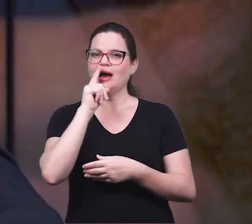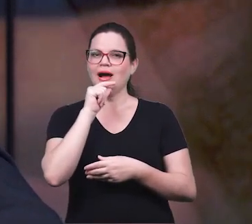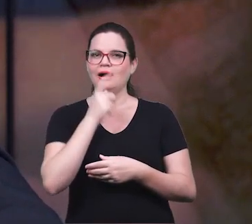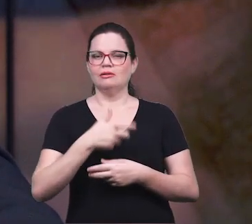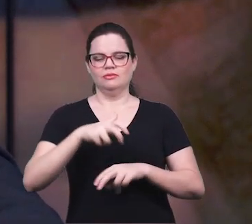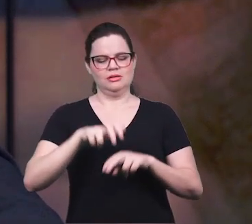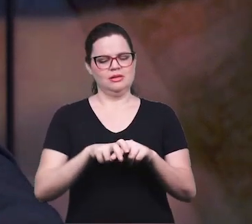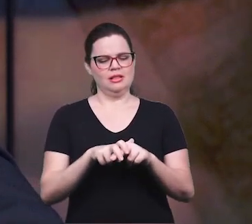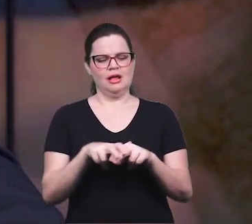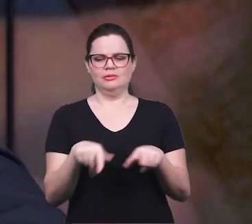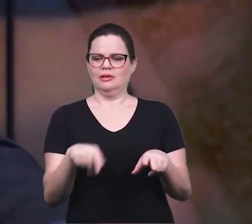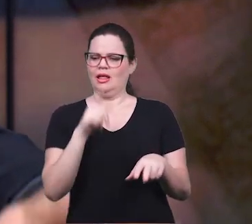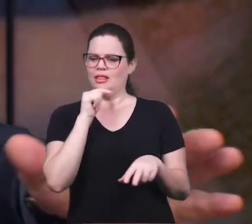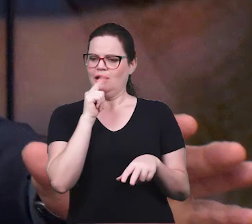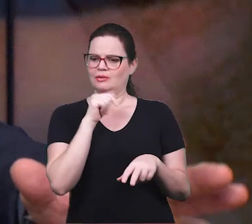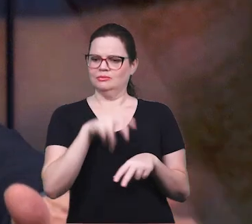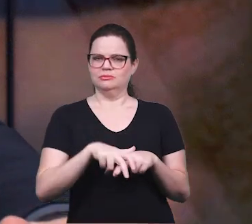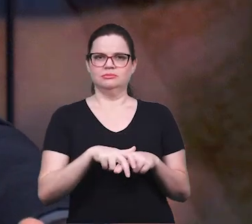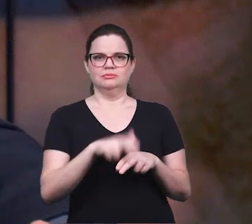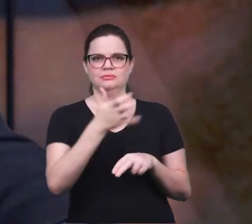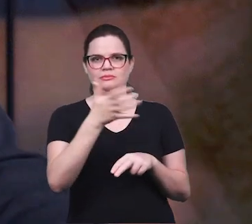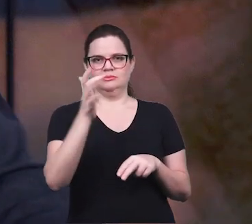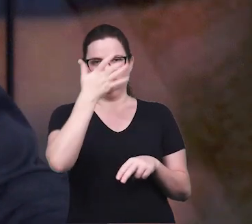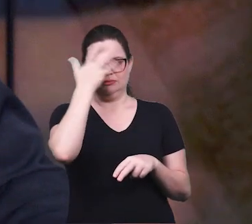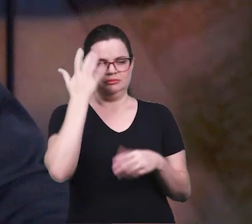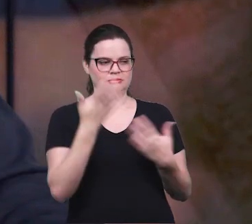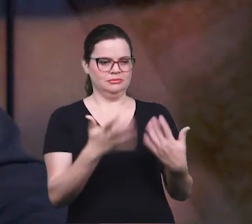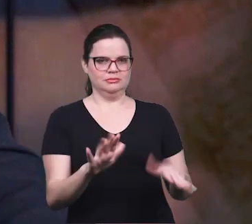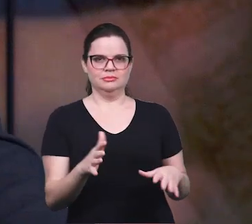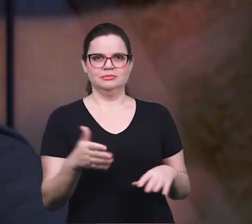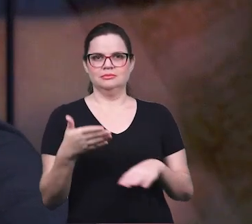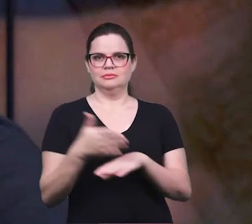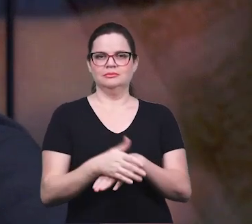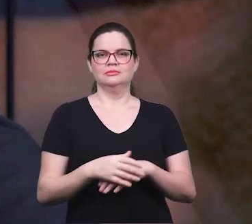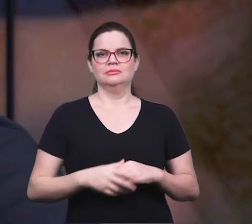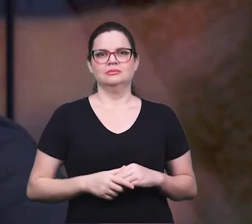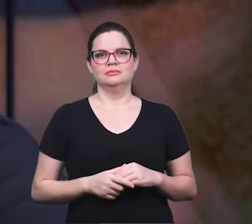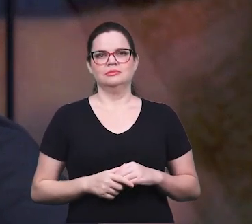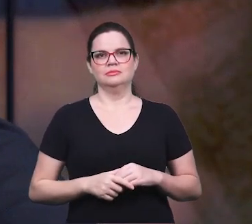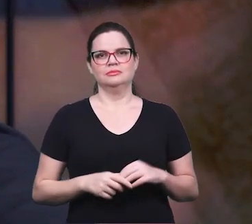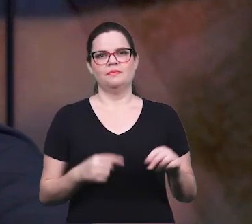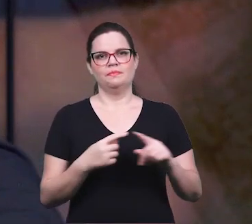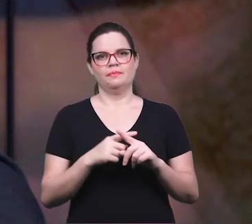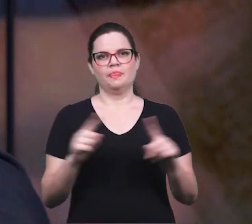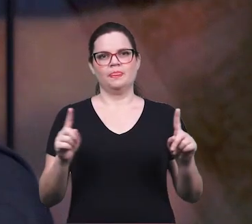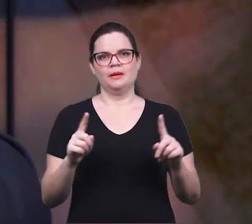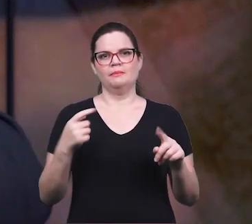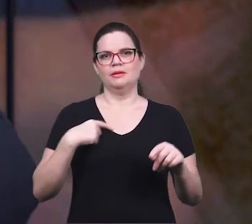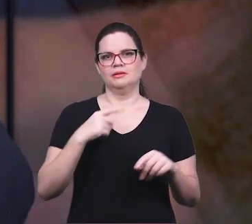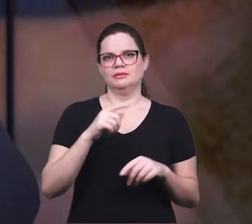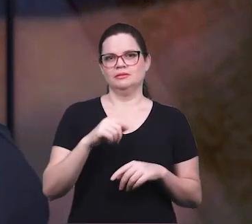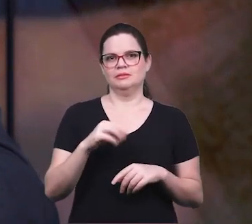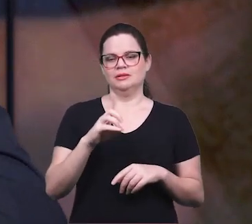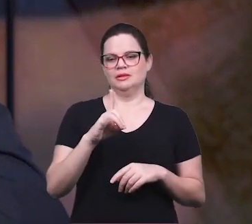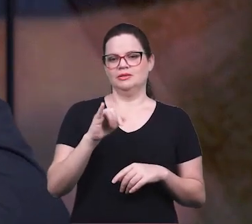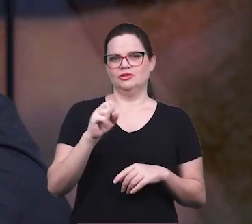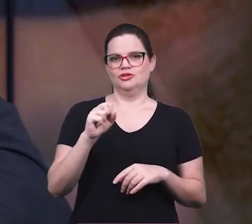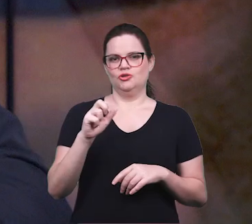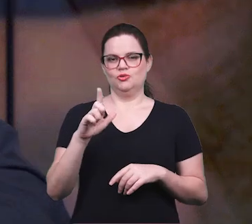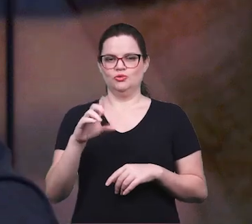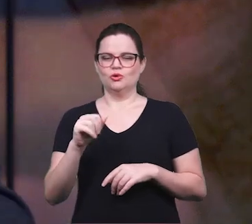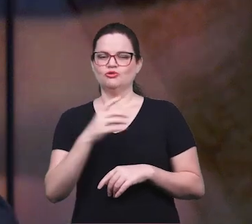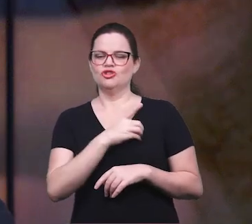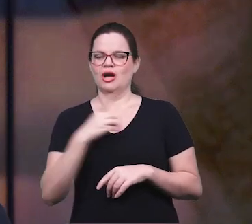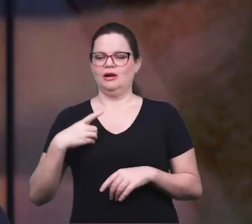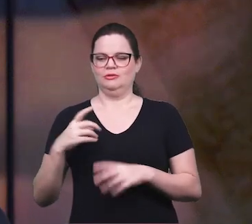sentadinho. Aí Quentinho. os outros não quiseram entrar, né? Mas daí o Dilson estava me olhando, o Dilson é um diácono que foi